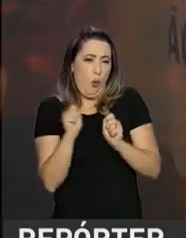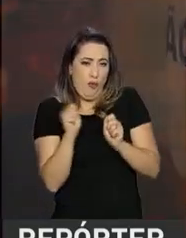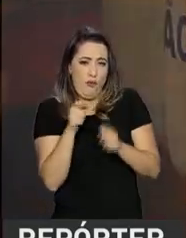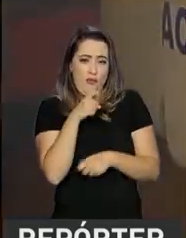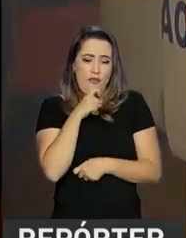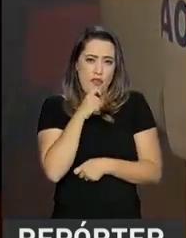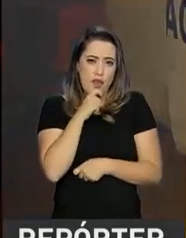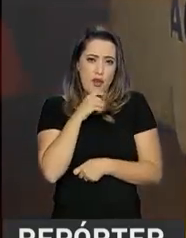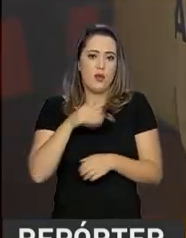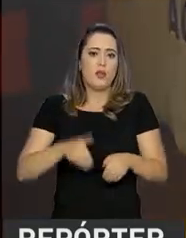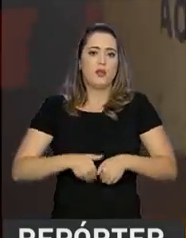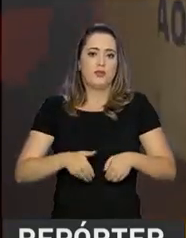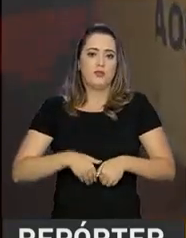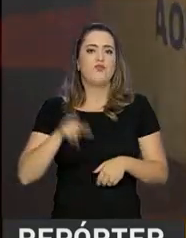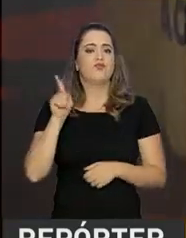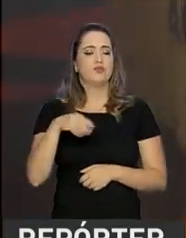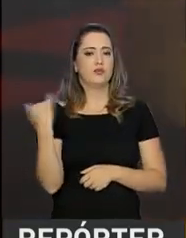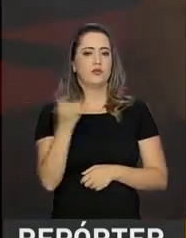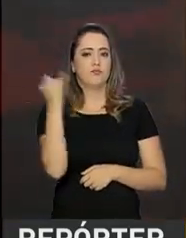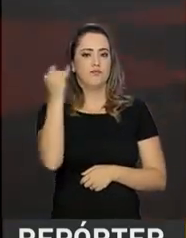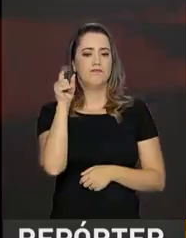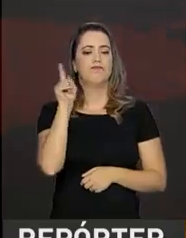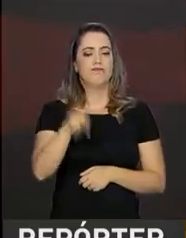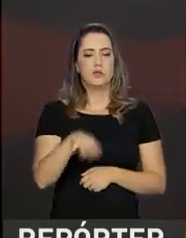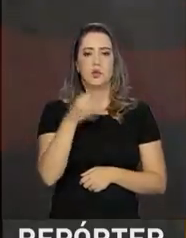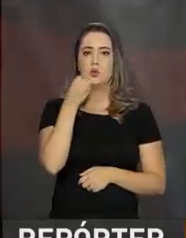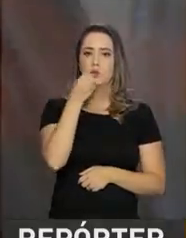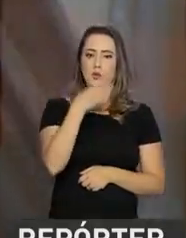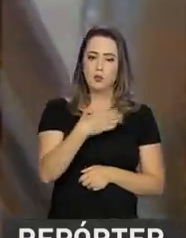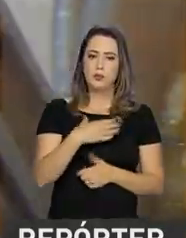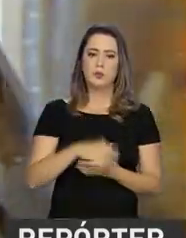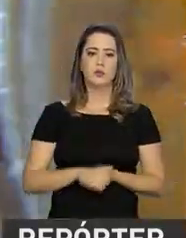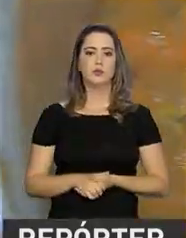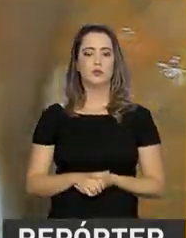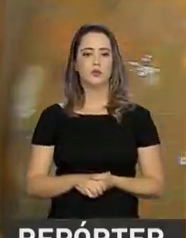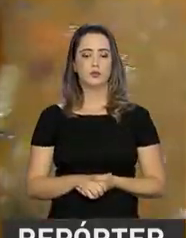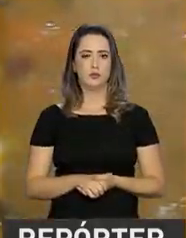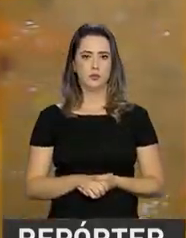isso é muito importante estava poluindo gratificante